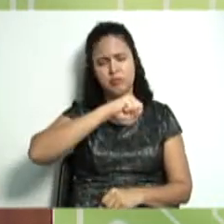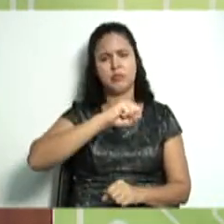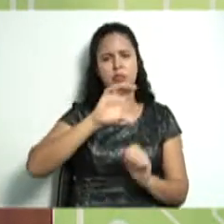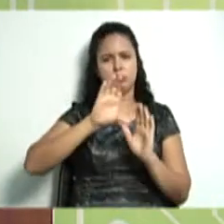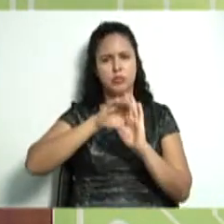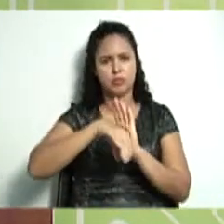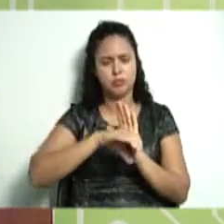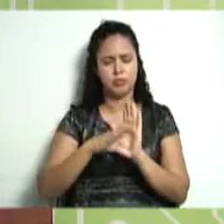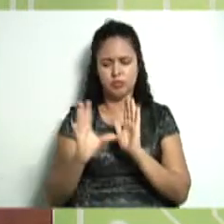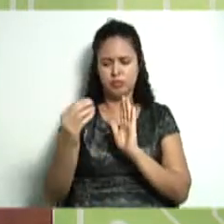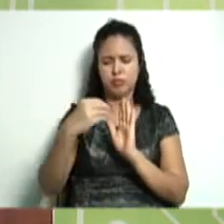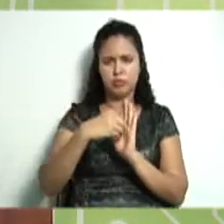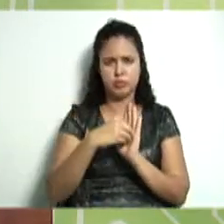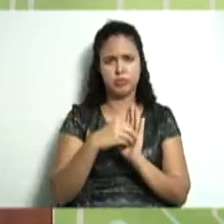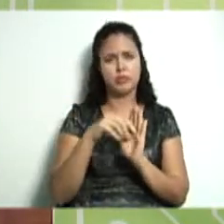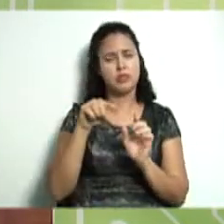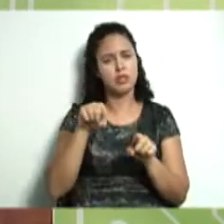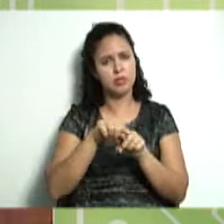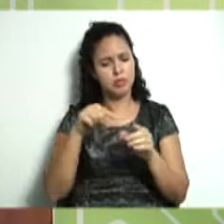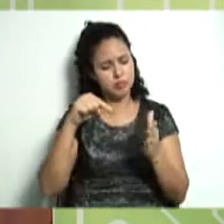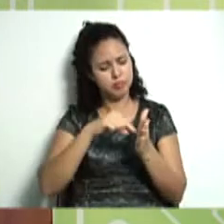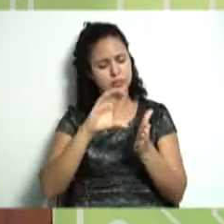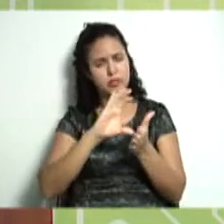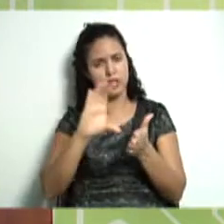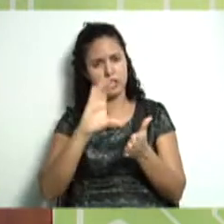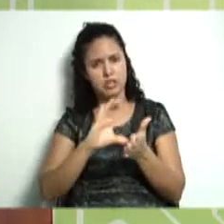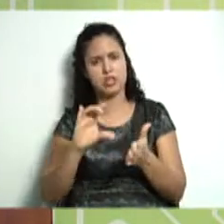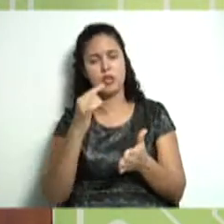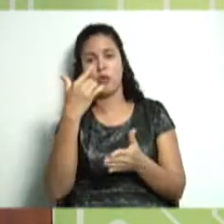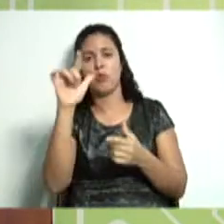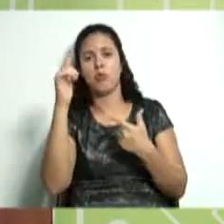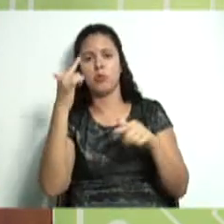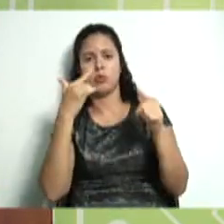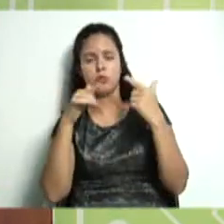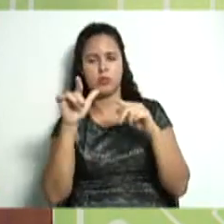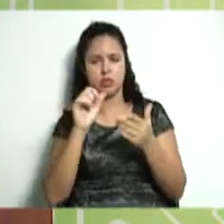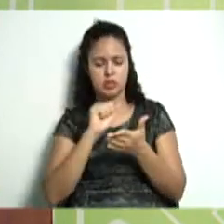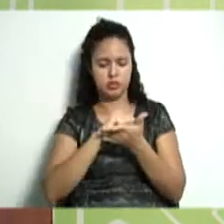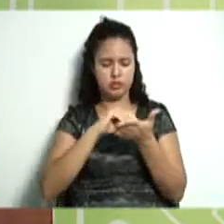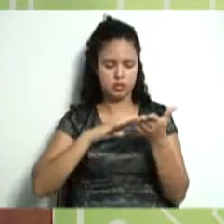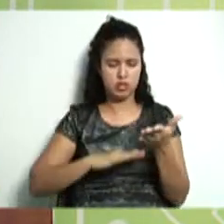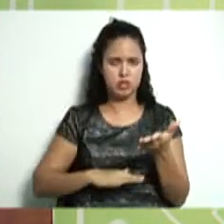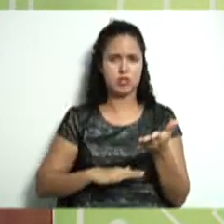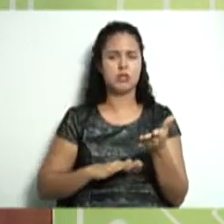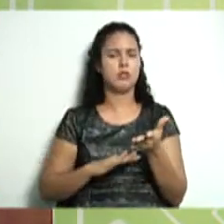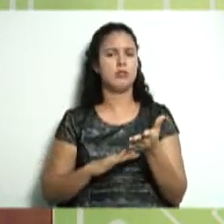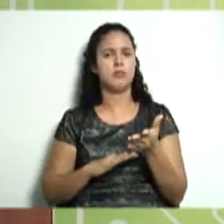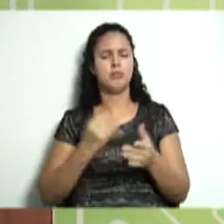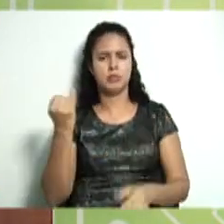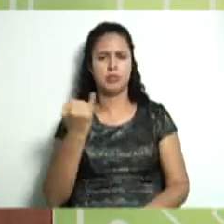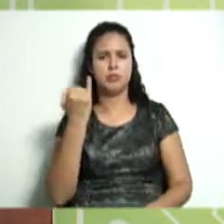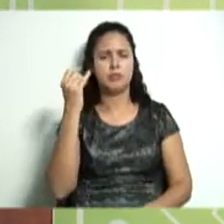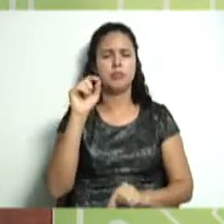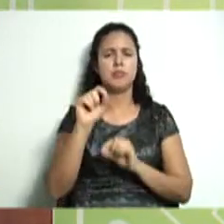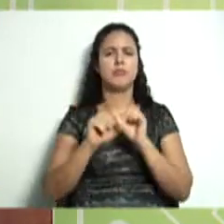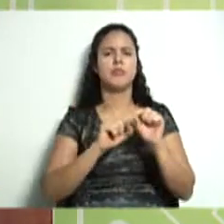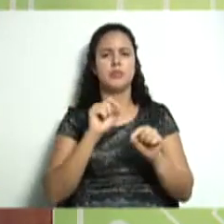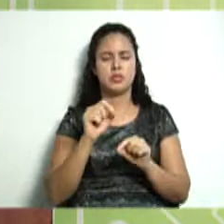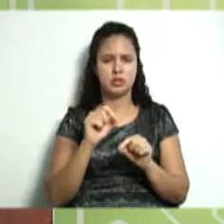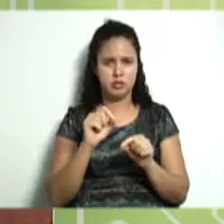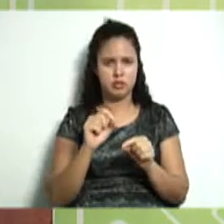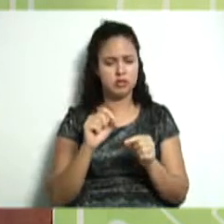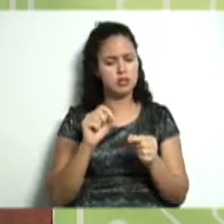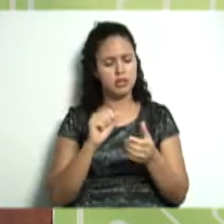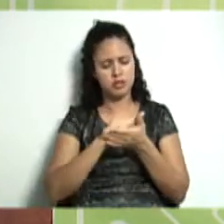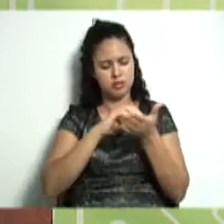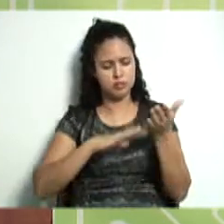conteúdos, e é a partir de lá também que a gente vai fazer outras atividades, principalmente as 2 atividades que estão no